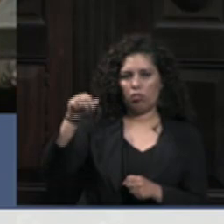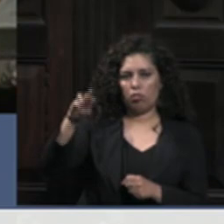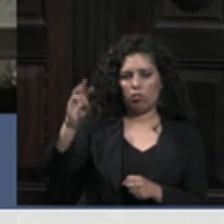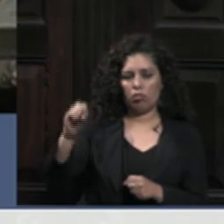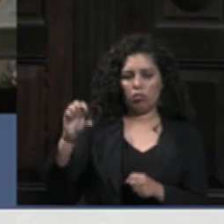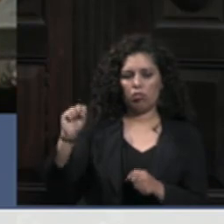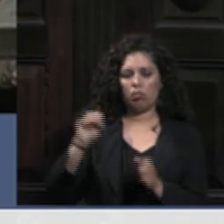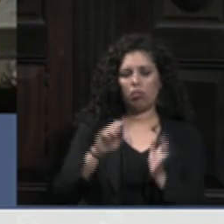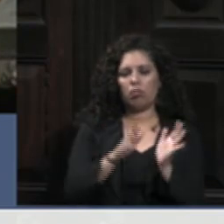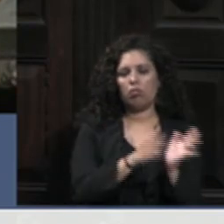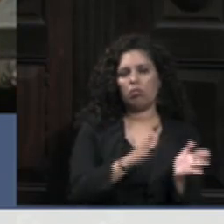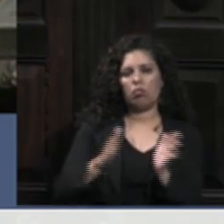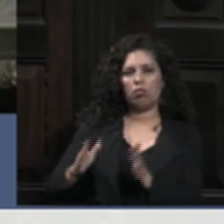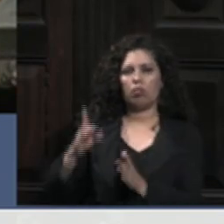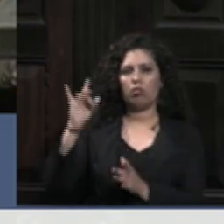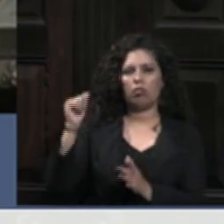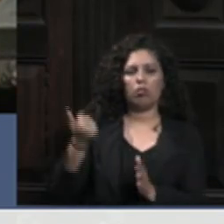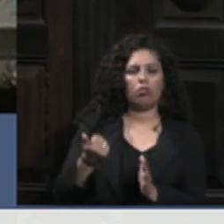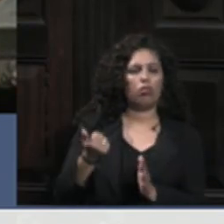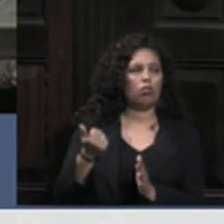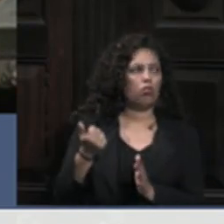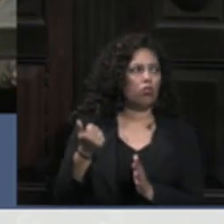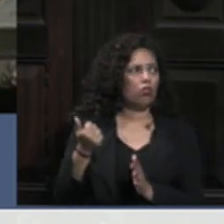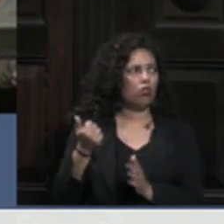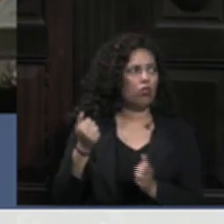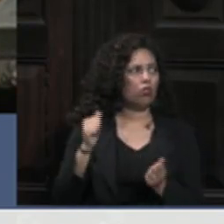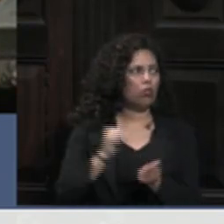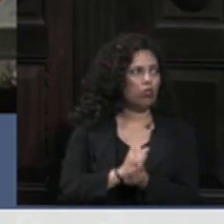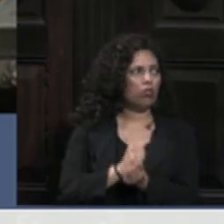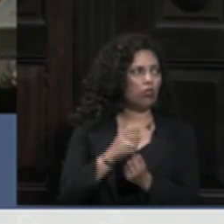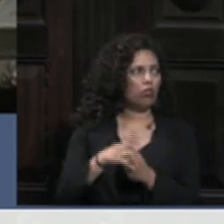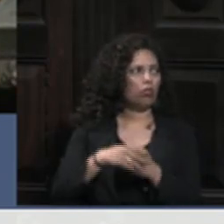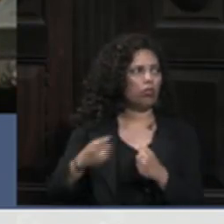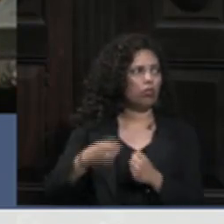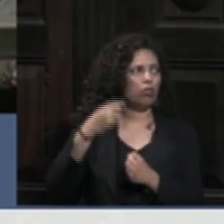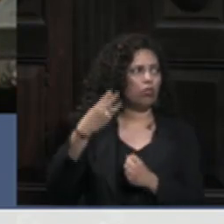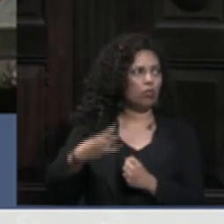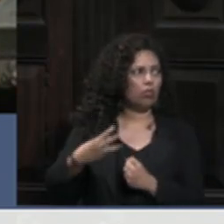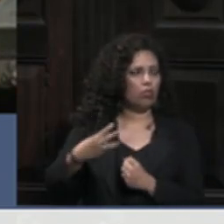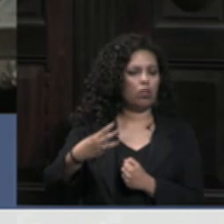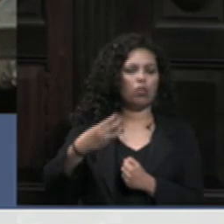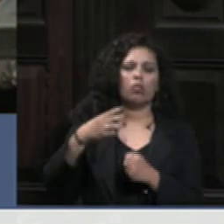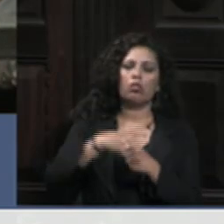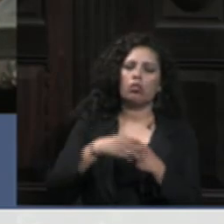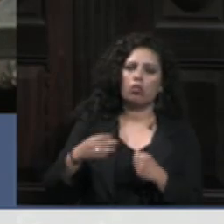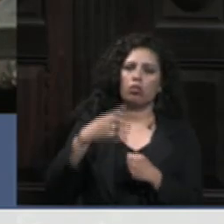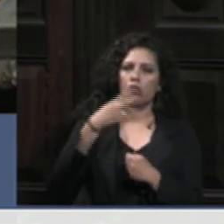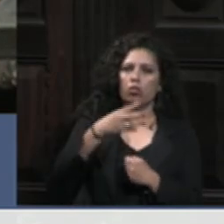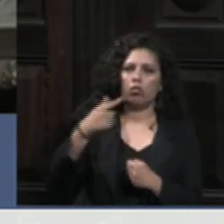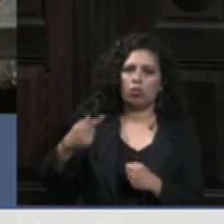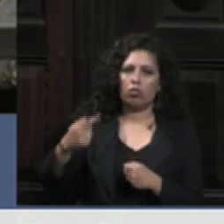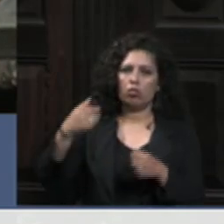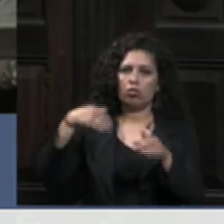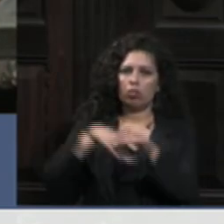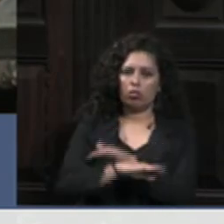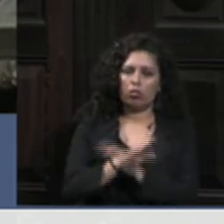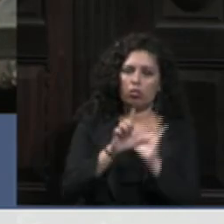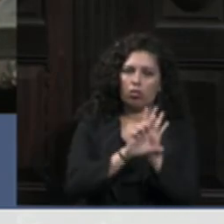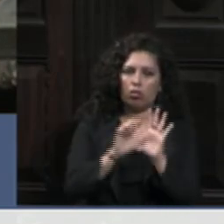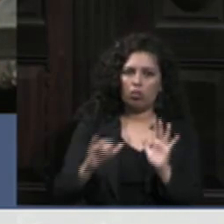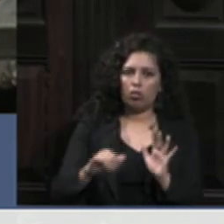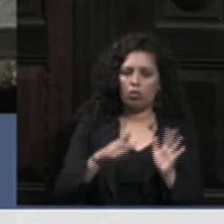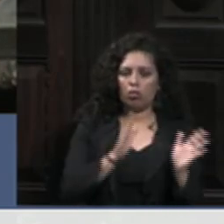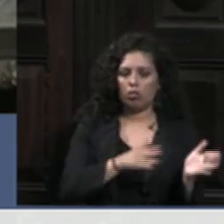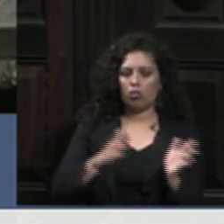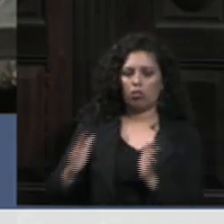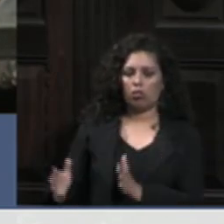do dia, de acordo com o parágrafo 3º do artigo 47 do Regimento Interno, em